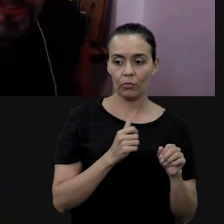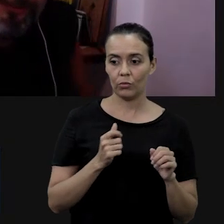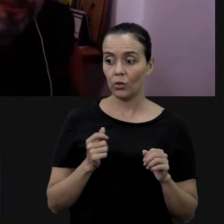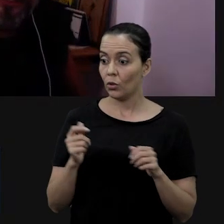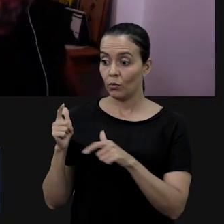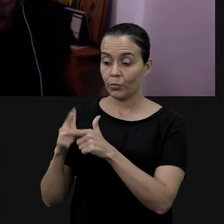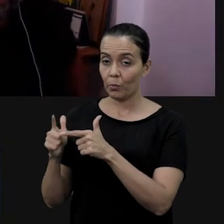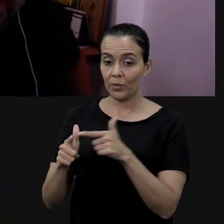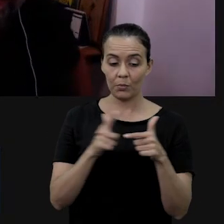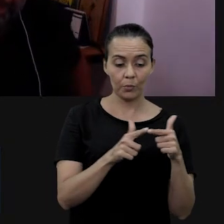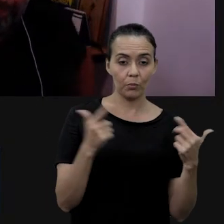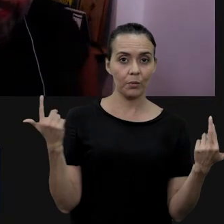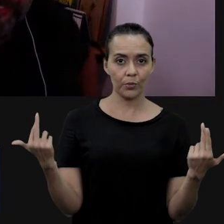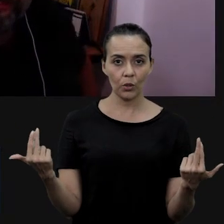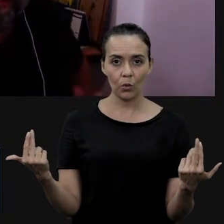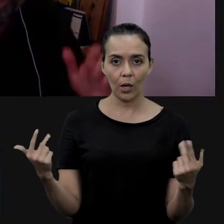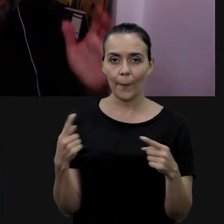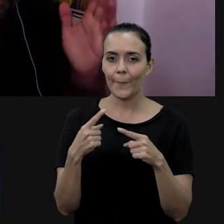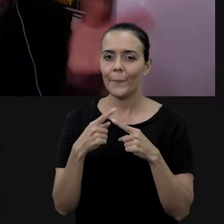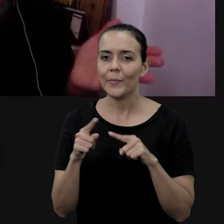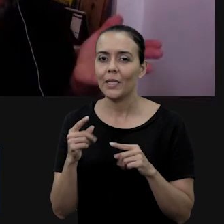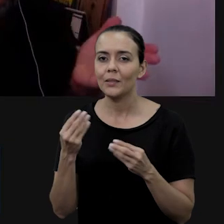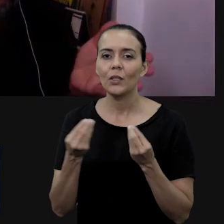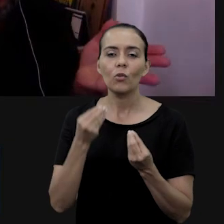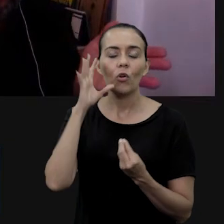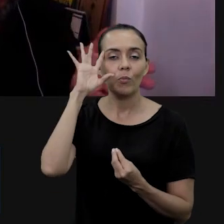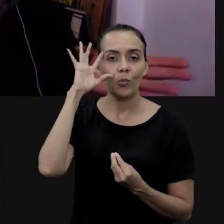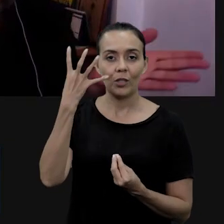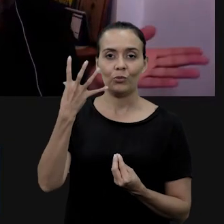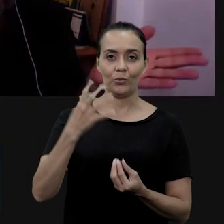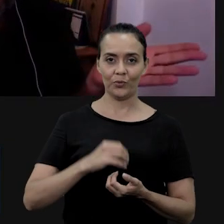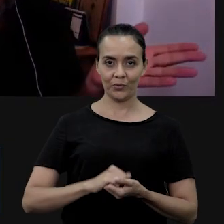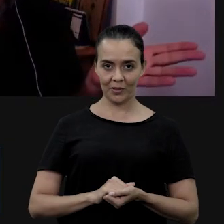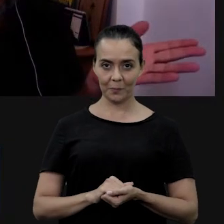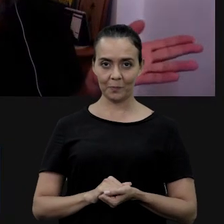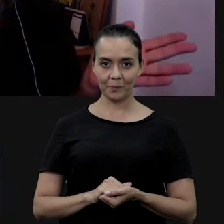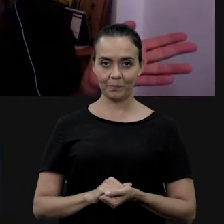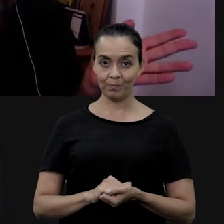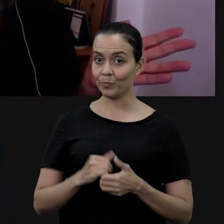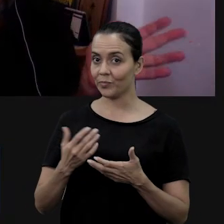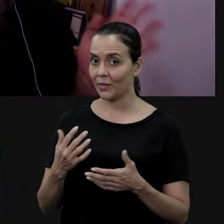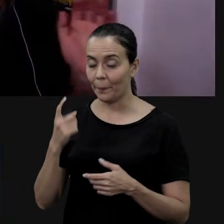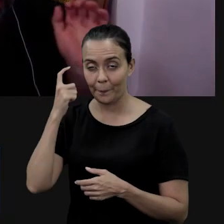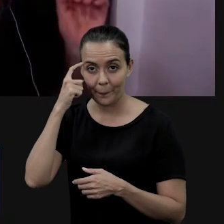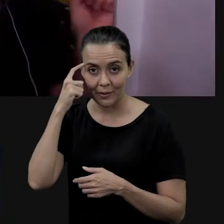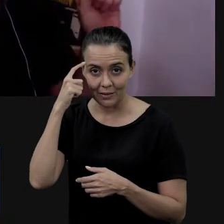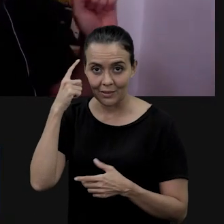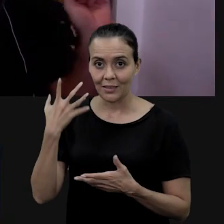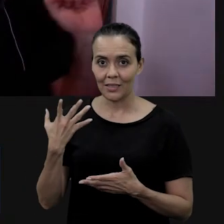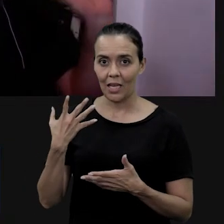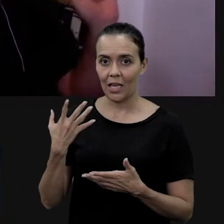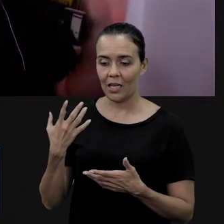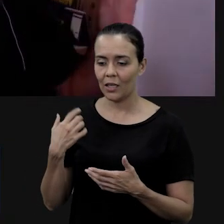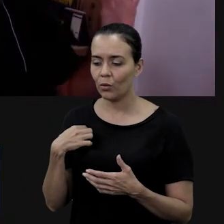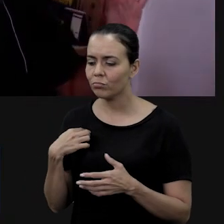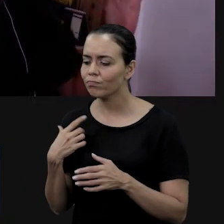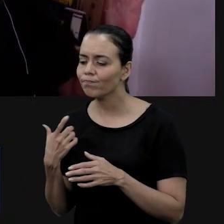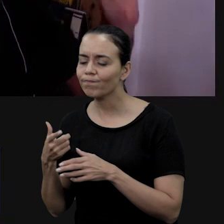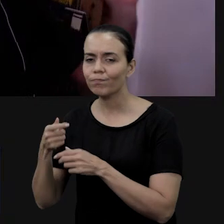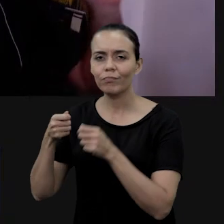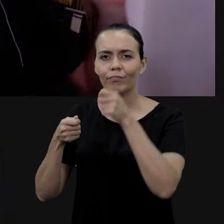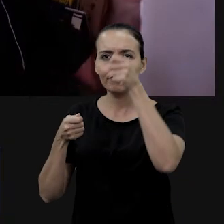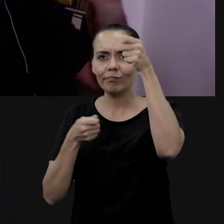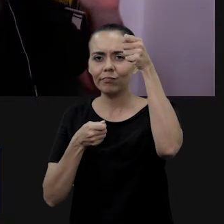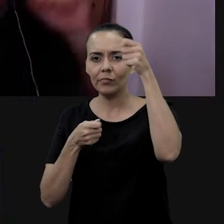mesmos. O que muda é o repertório, né? Então, evidentemente que enquanto a pessoa está ali numa zona de